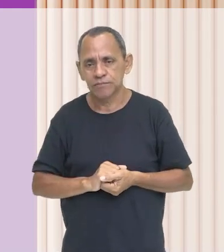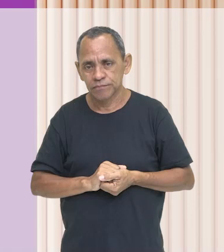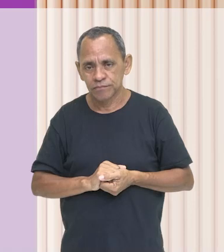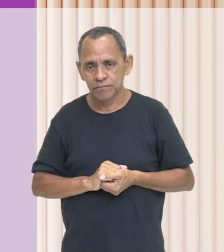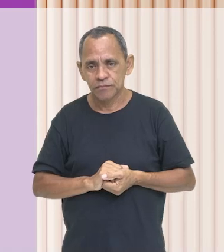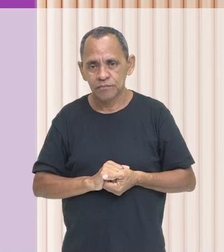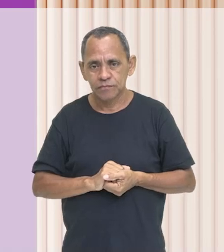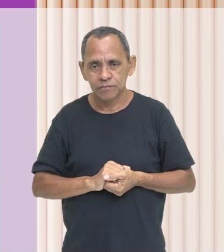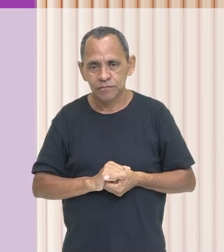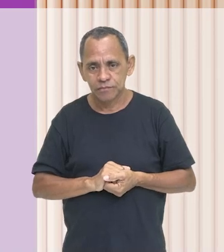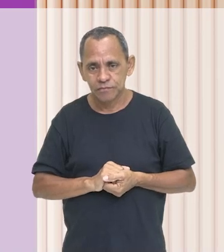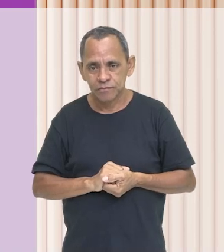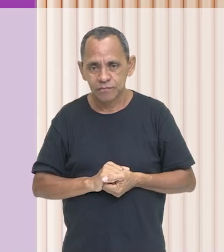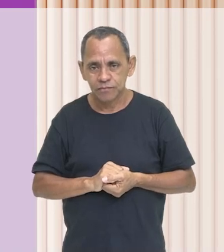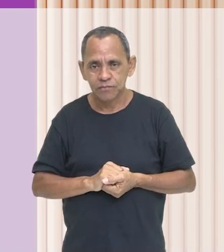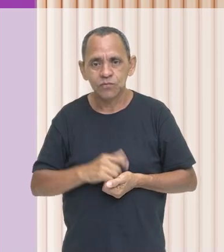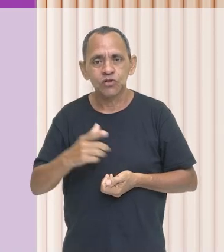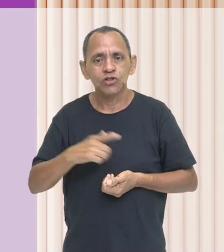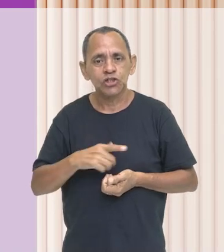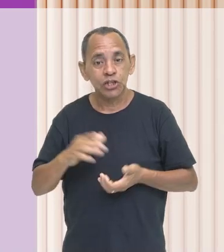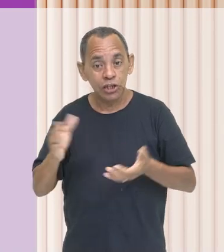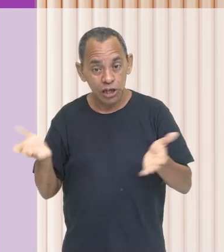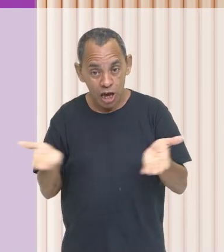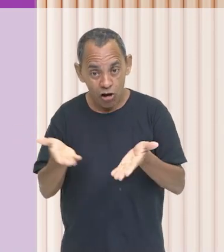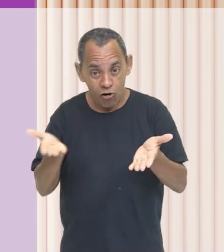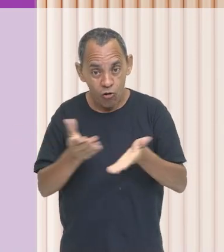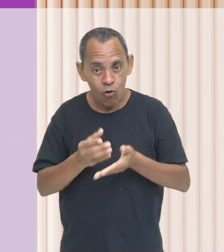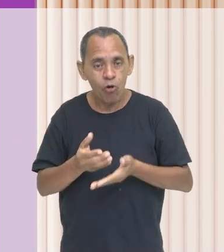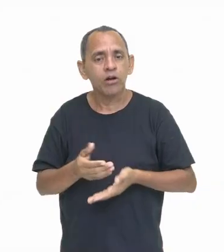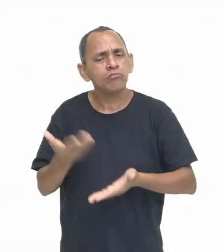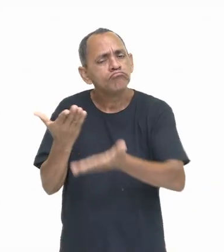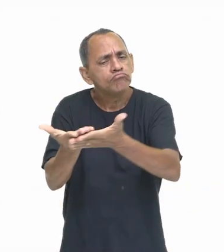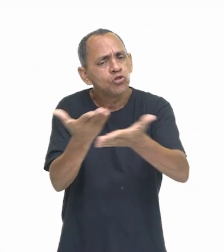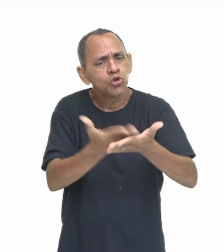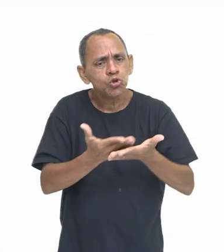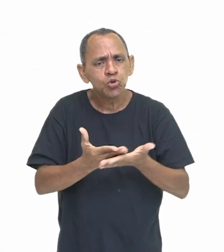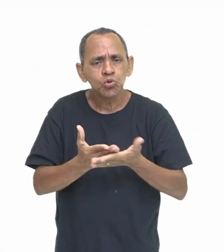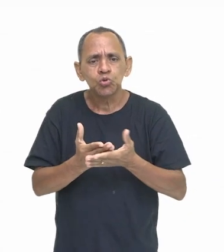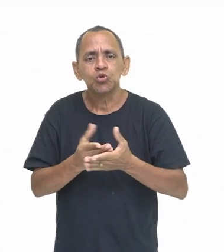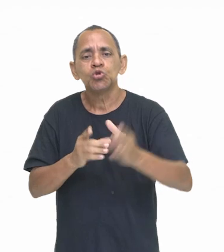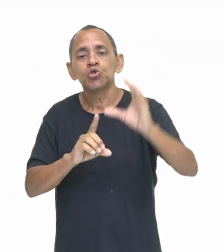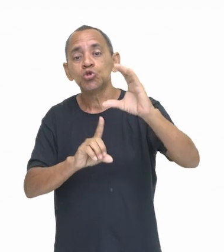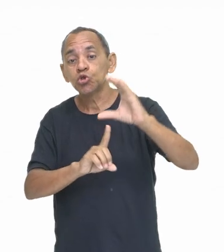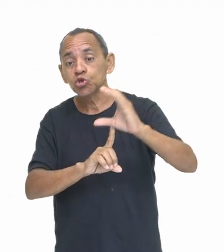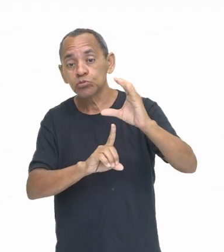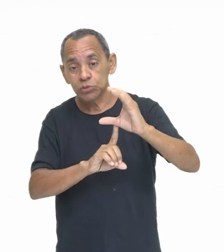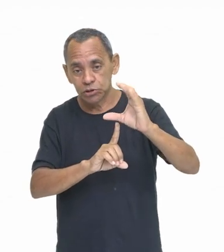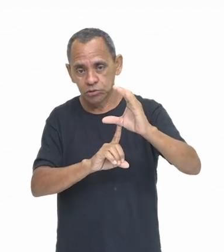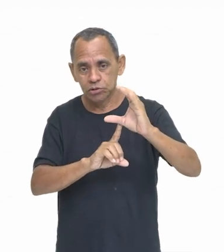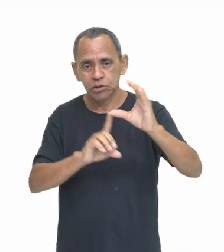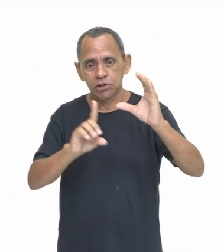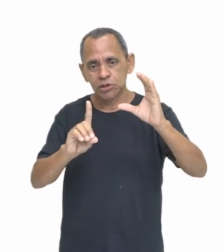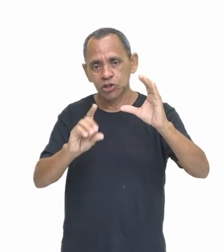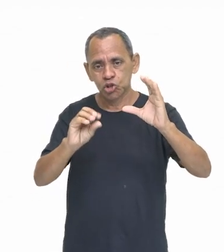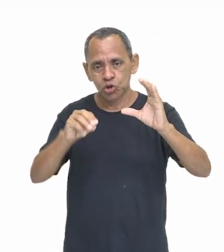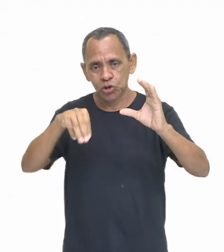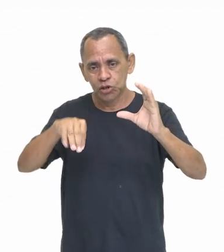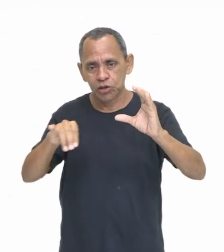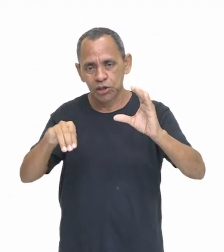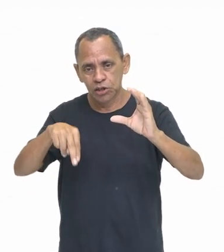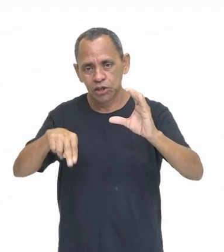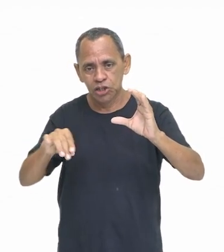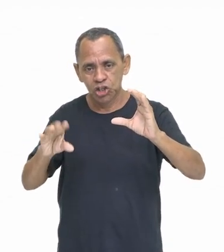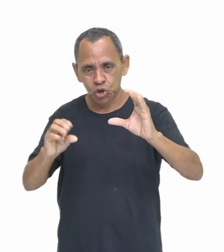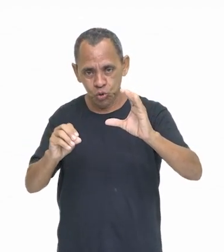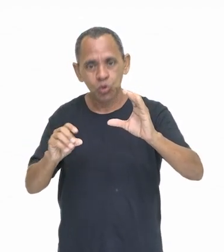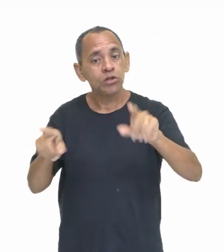função, vamos fazer agora um estudo do domínio, tá bom? Eu falei para você ainda agora, né,